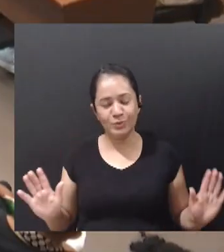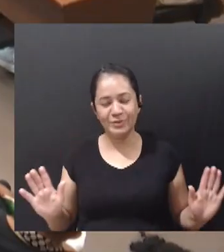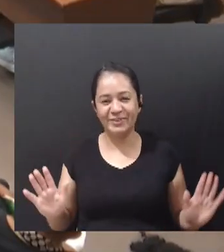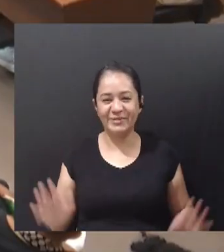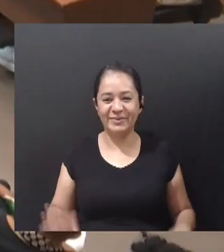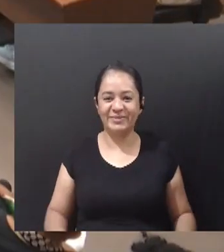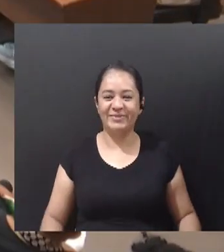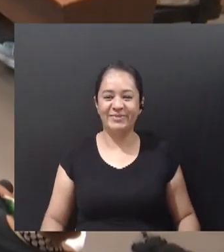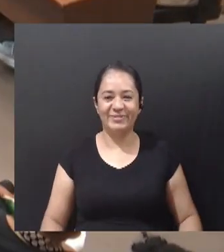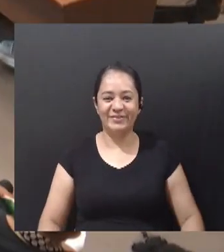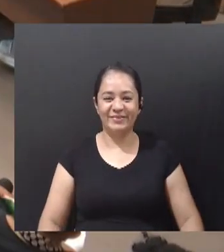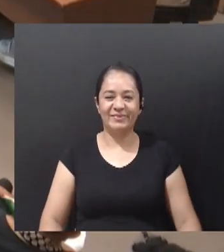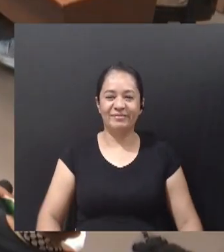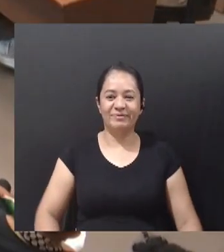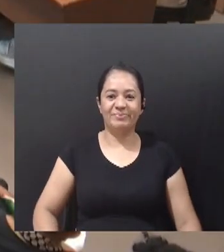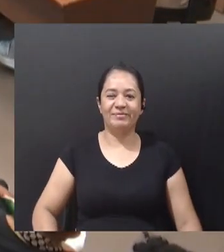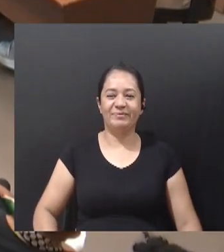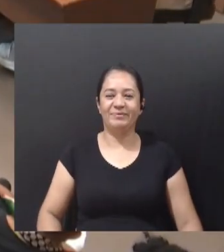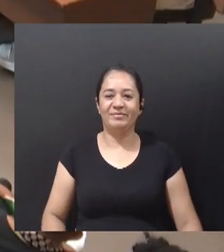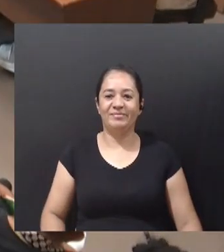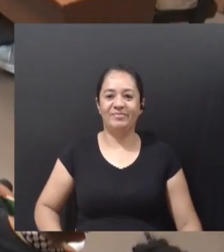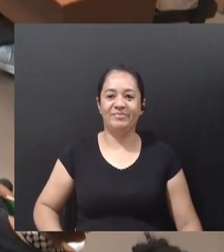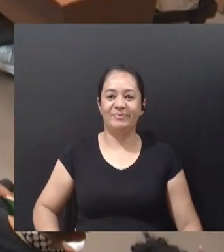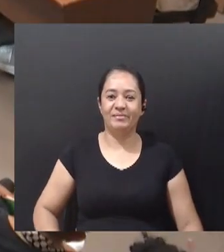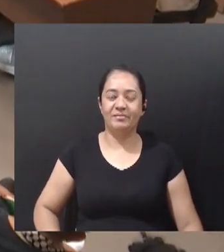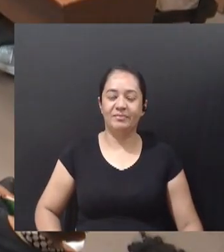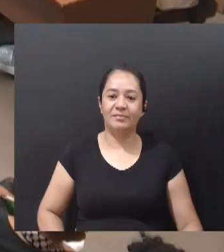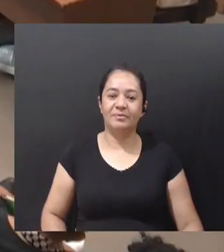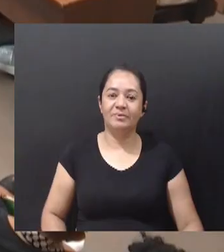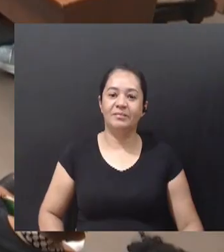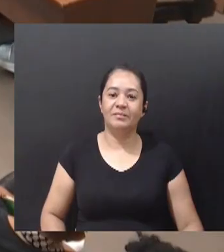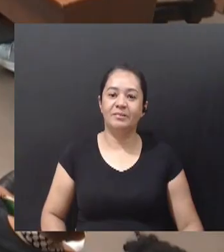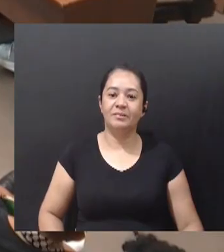E os alunos amam, adoram.